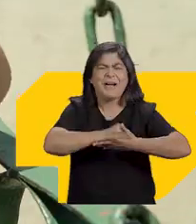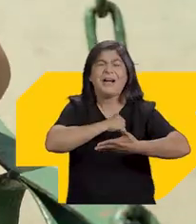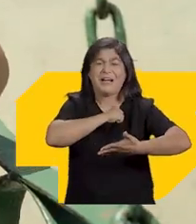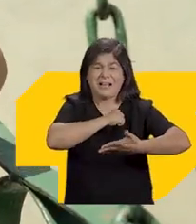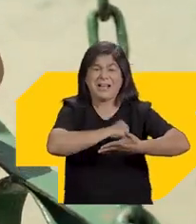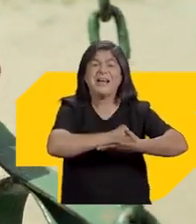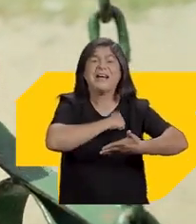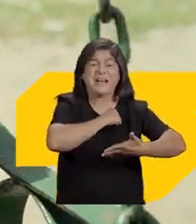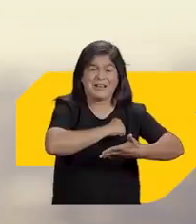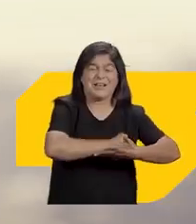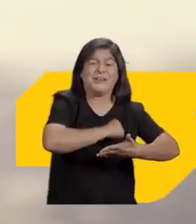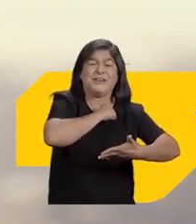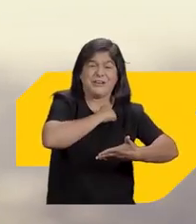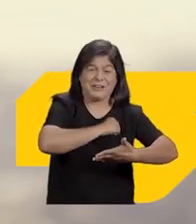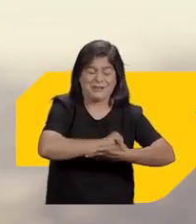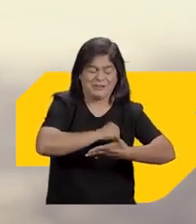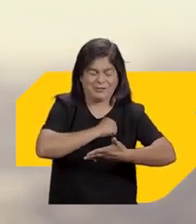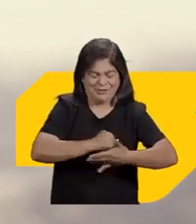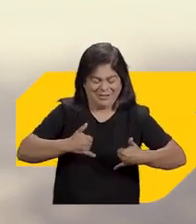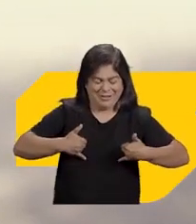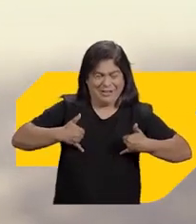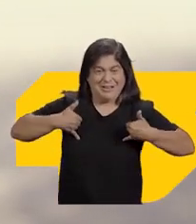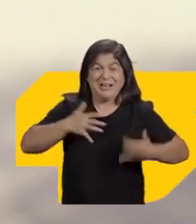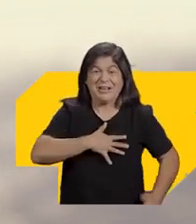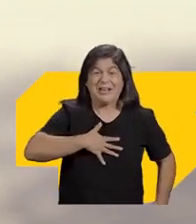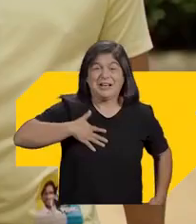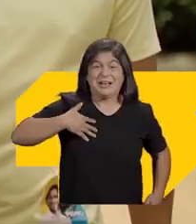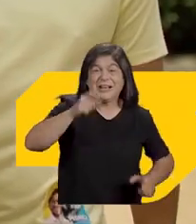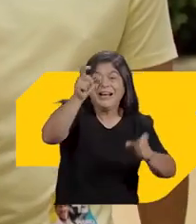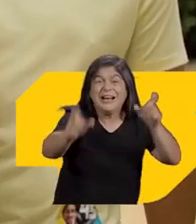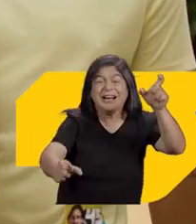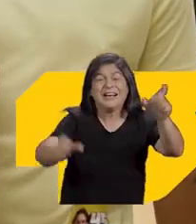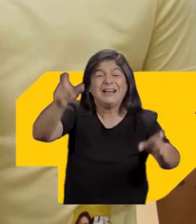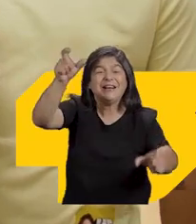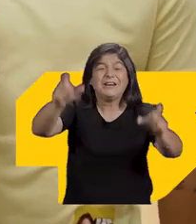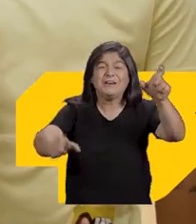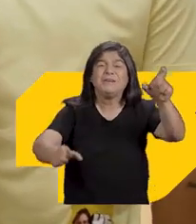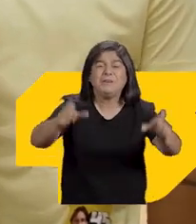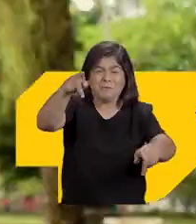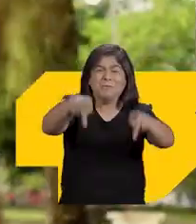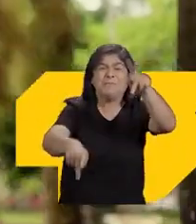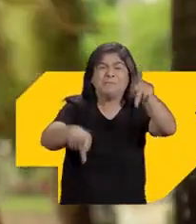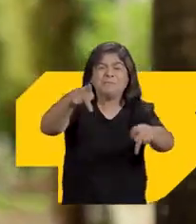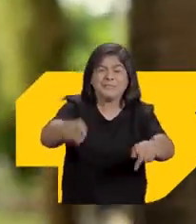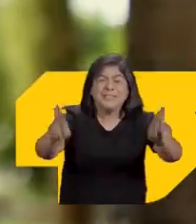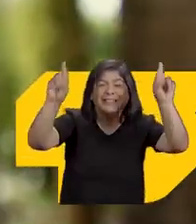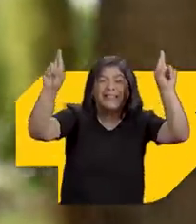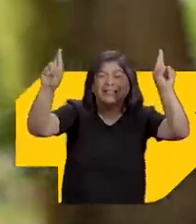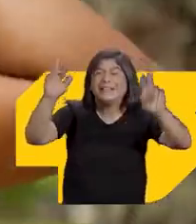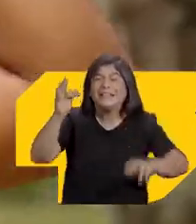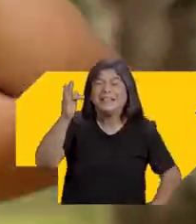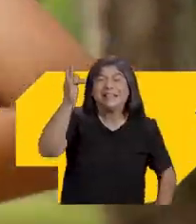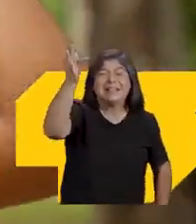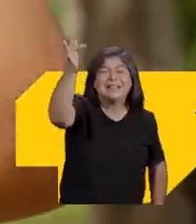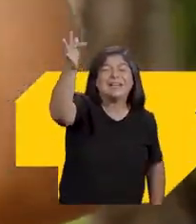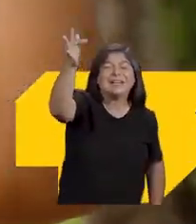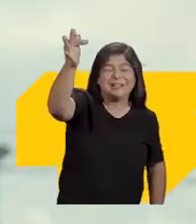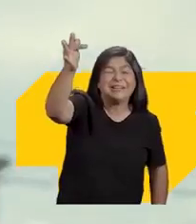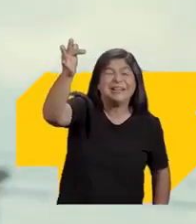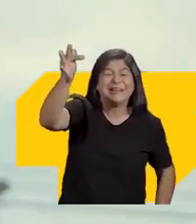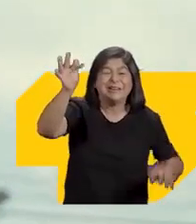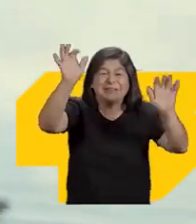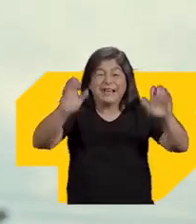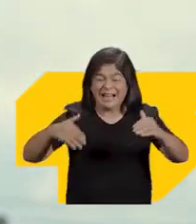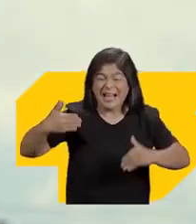Bate forte no peito o orgulho de um povo com fé no